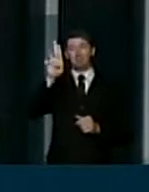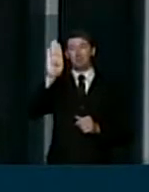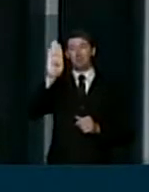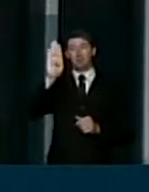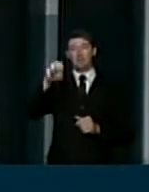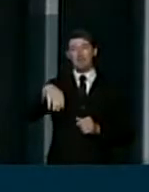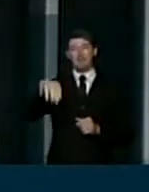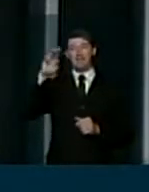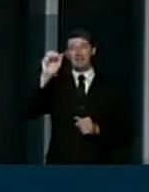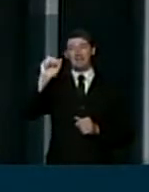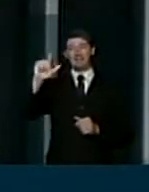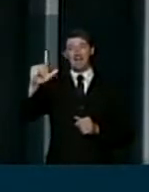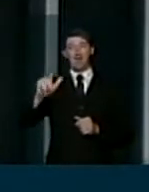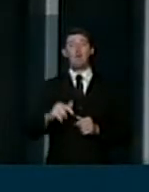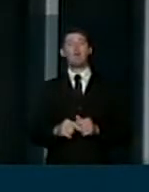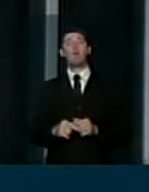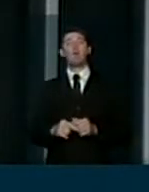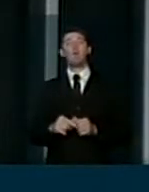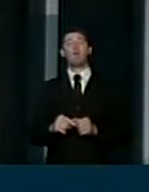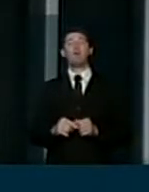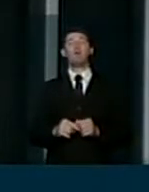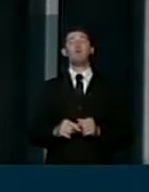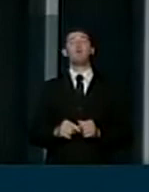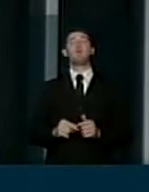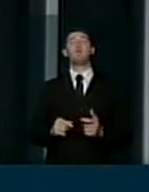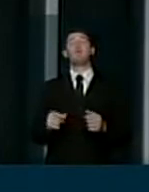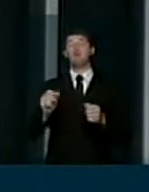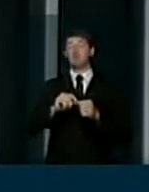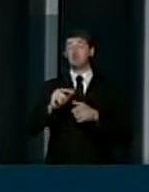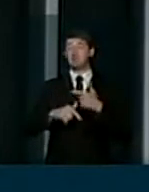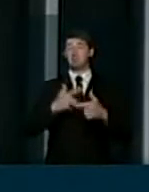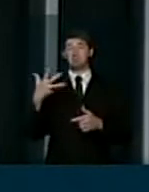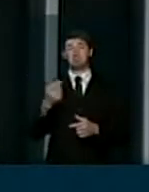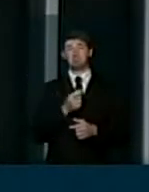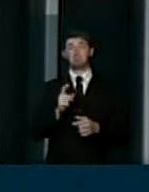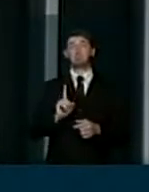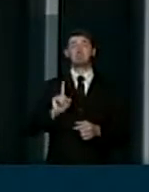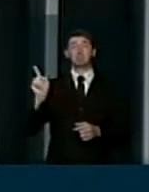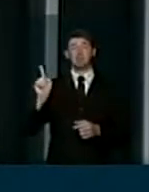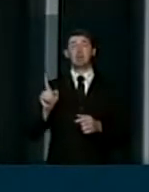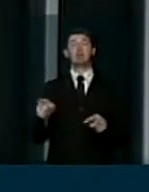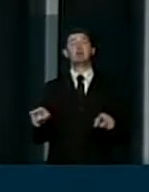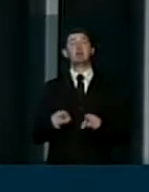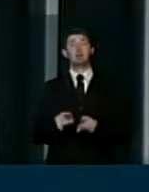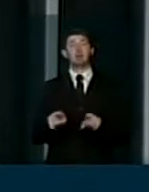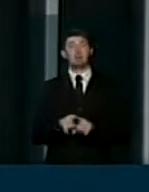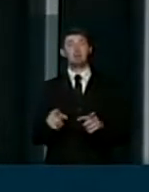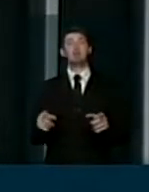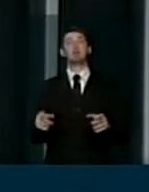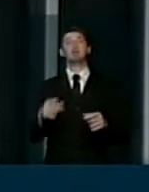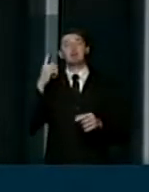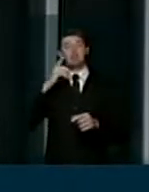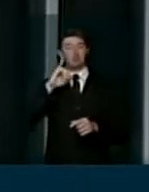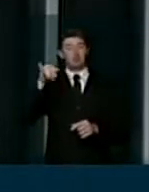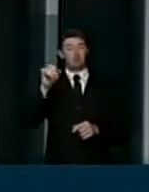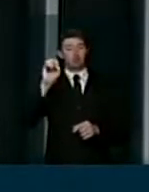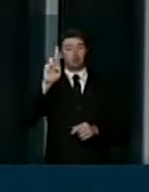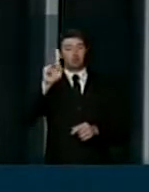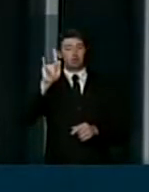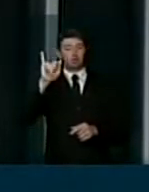das cidades catarinenses. Obrigado pelas palavras, deputado Décio, Vossa Excelência, que foi prefeito da